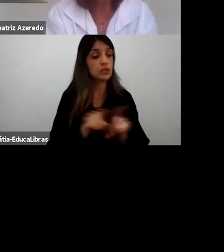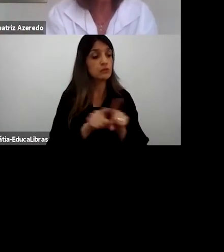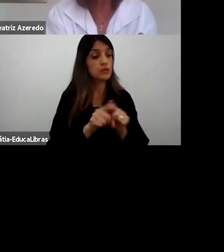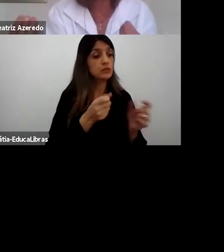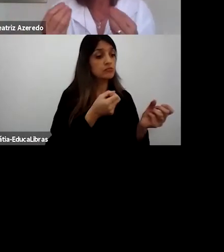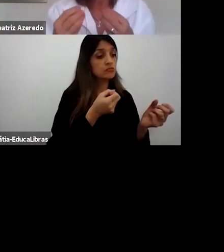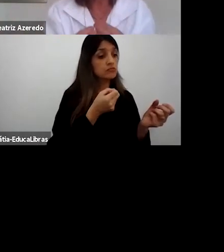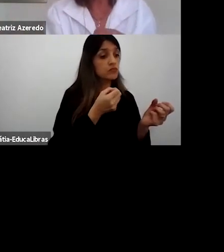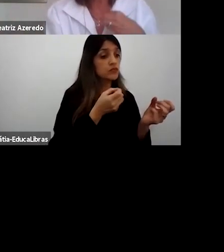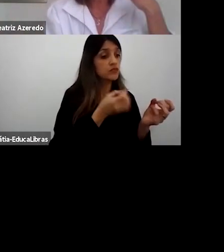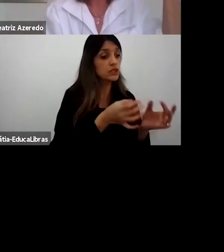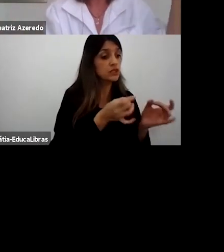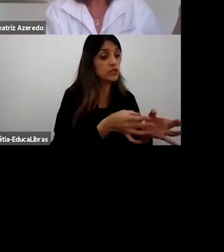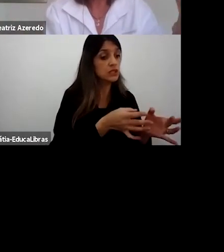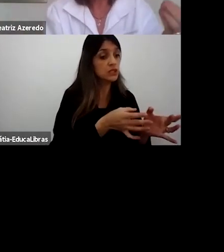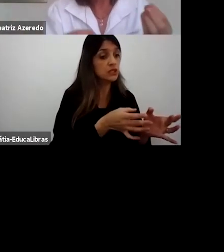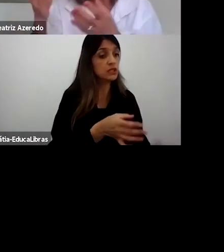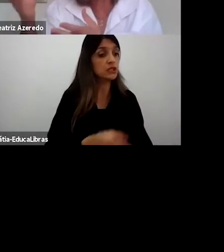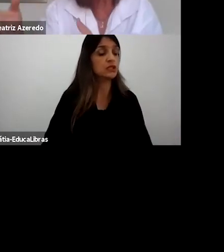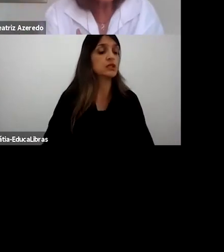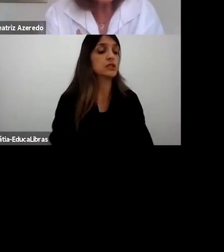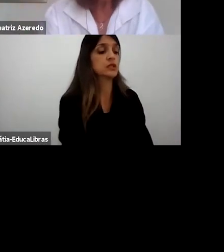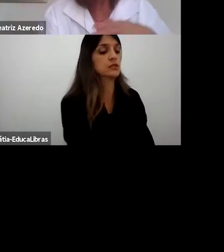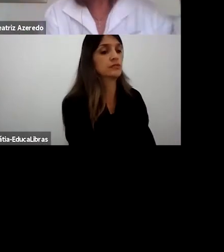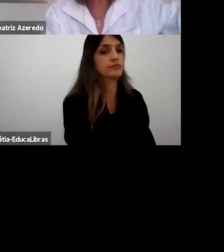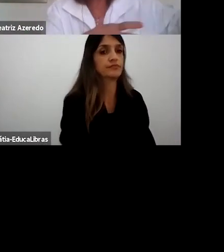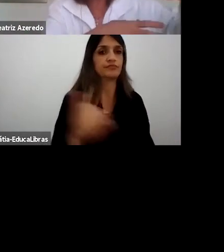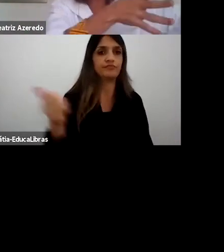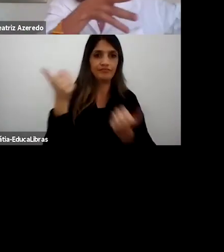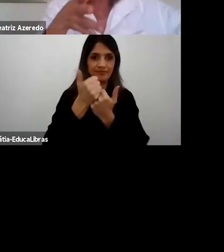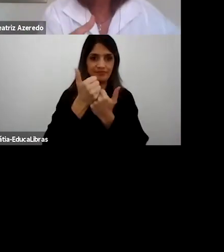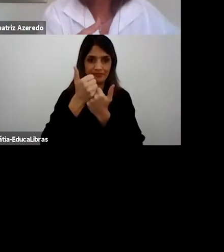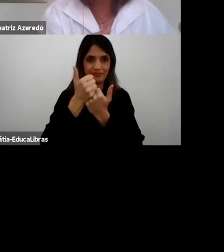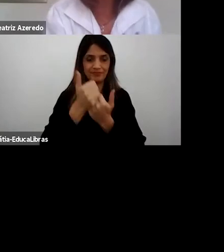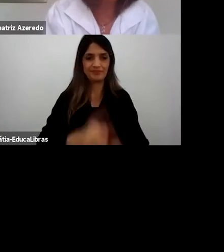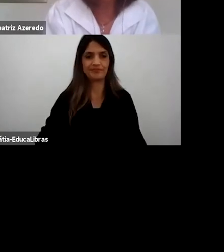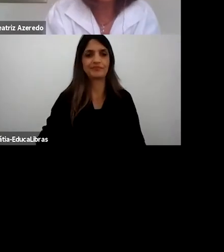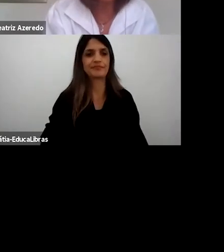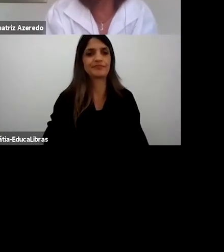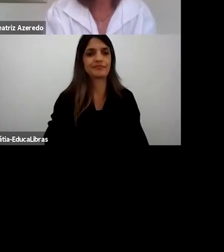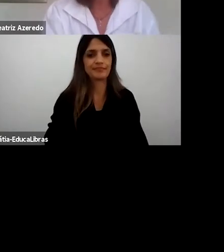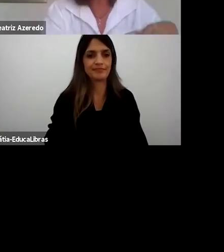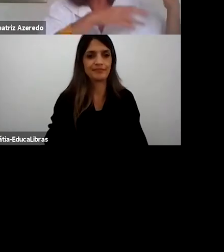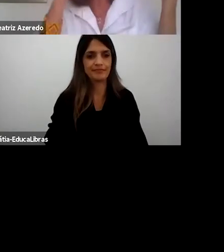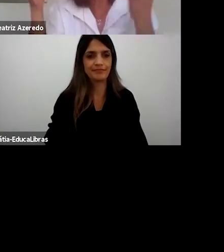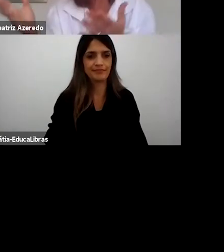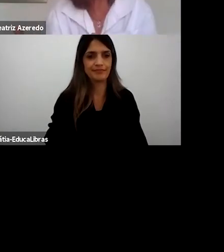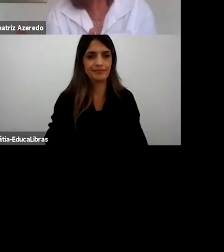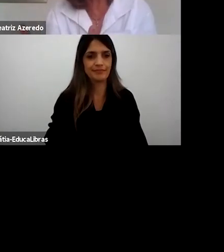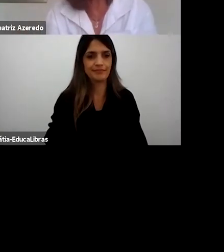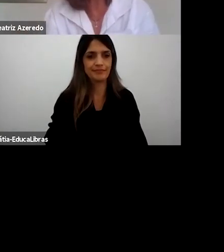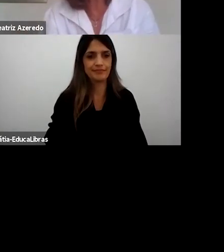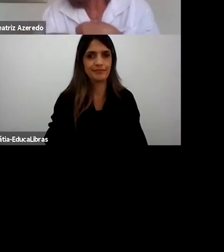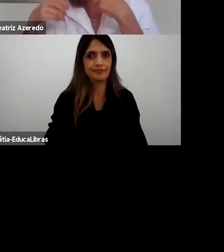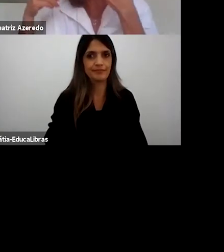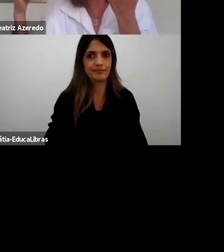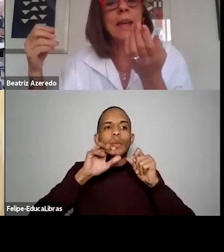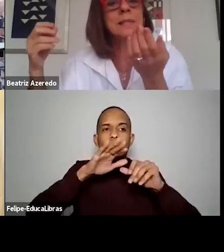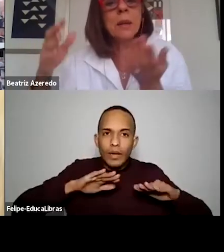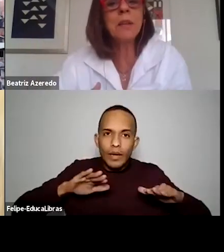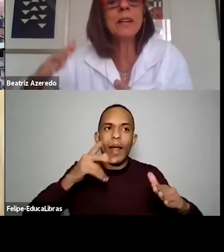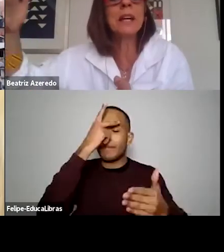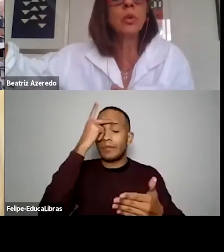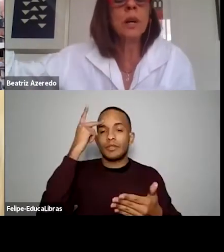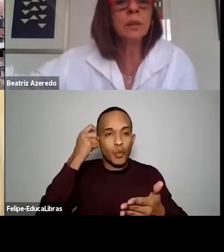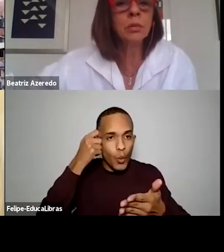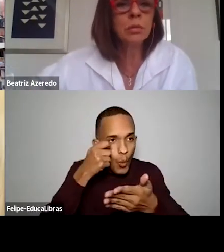na outra ponta, ou compre local, compre da sua cadeia produtiva local, ou ao você comprar,